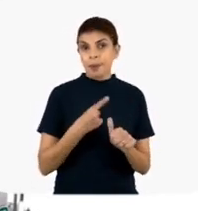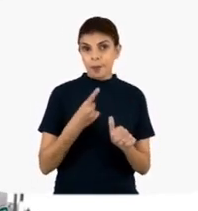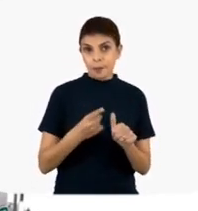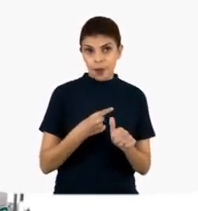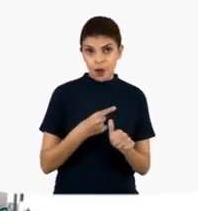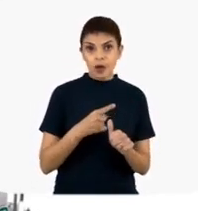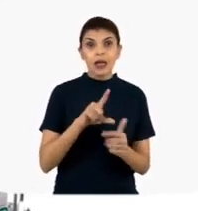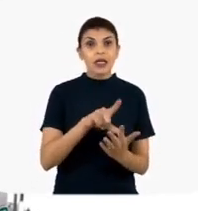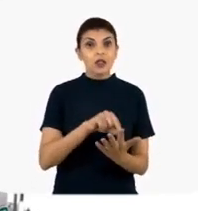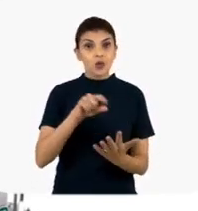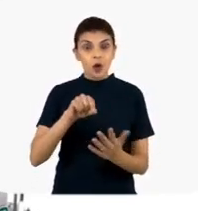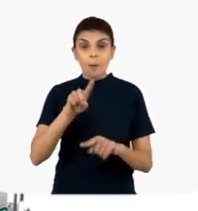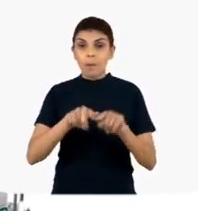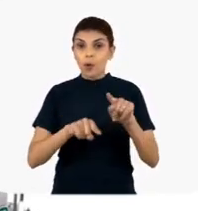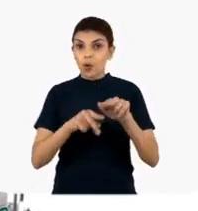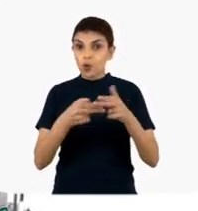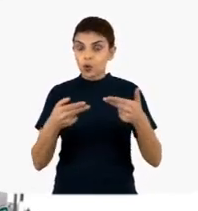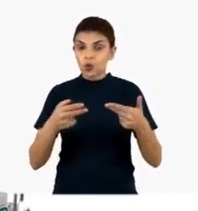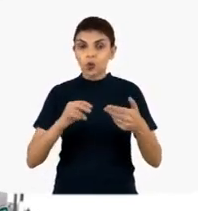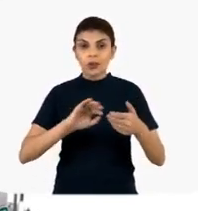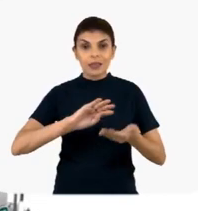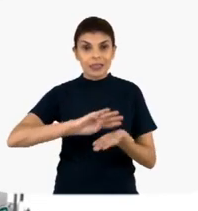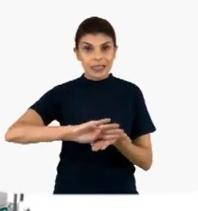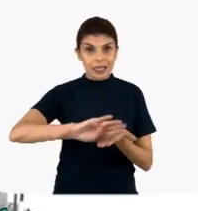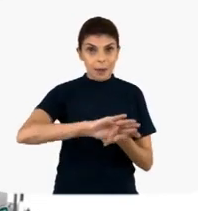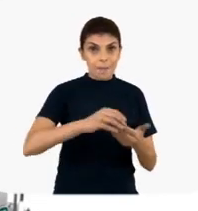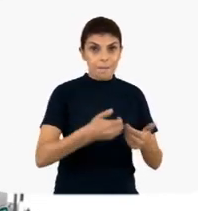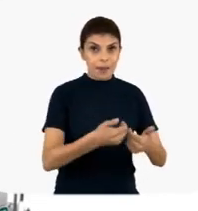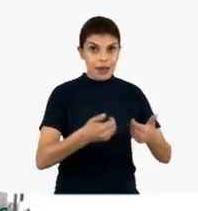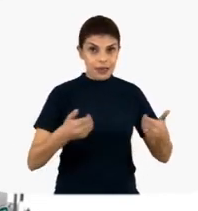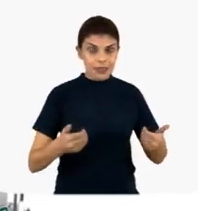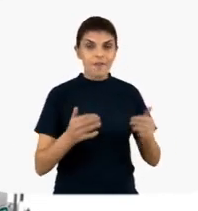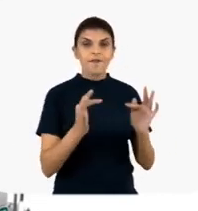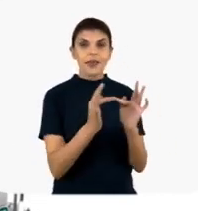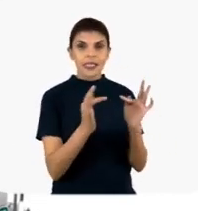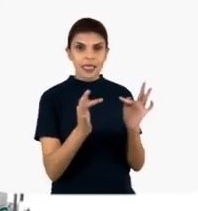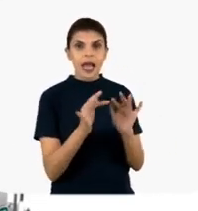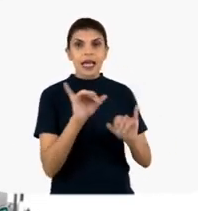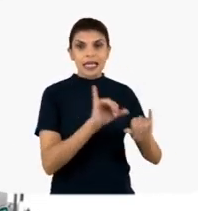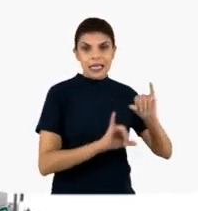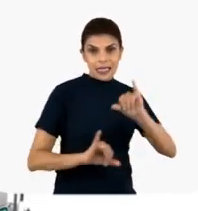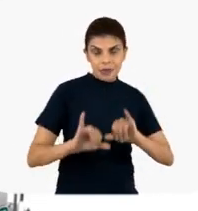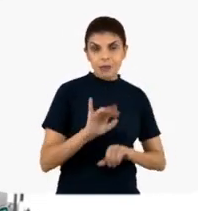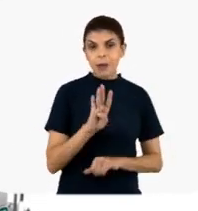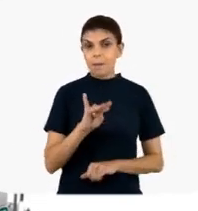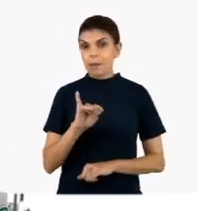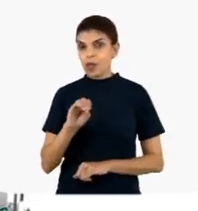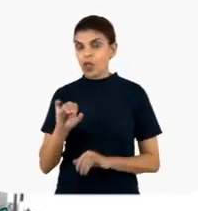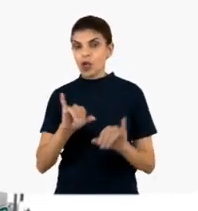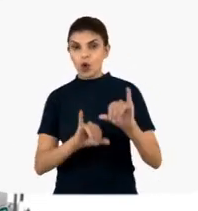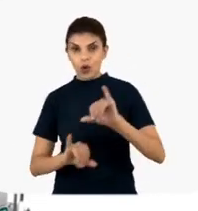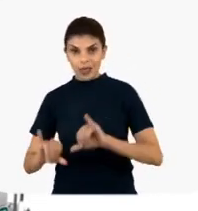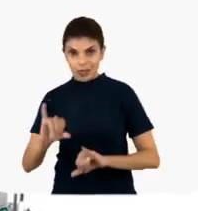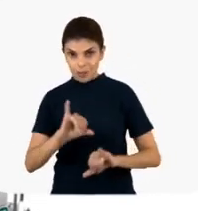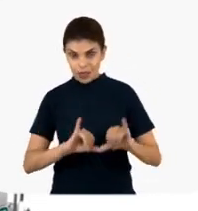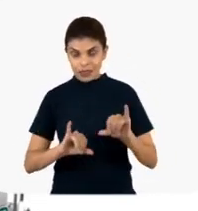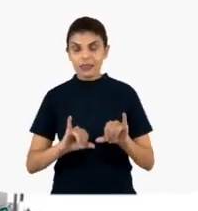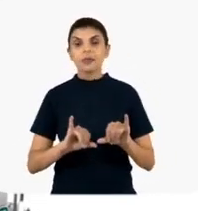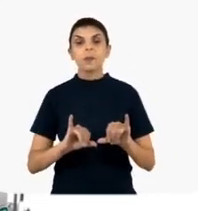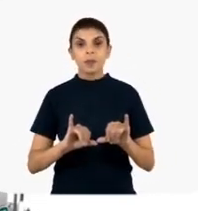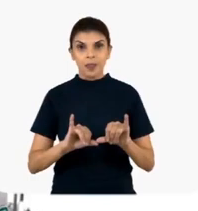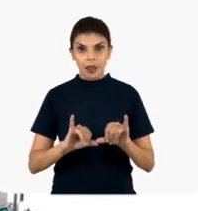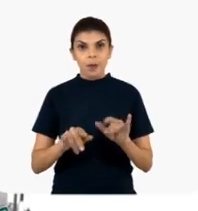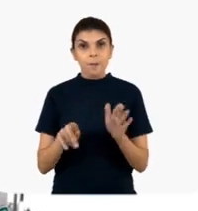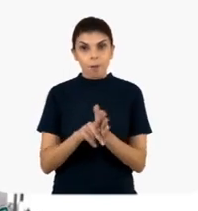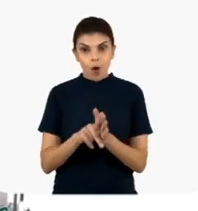Primeiro, temos que escolher o produto de separação em base às propriedades físicas, químicas ou